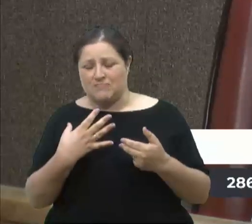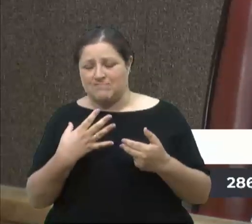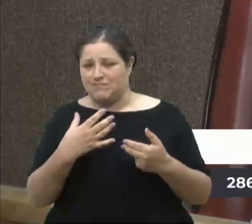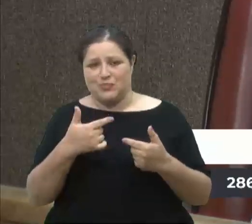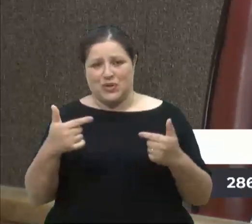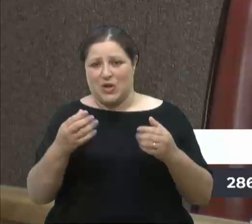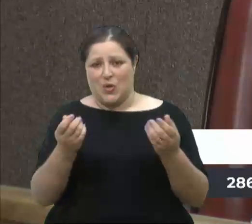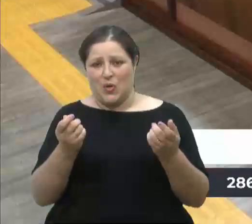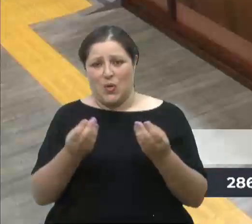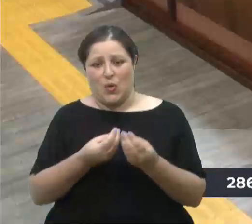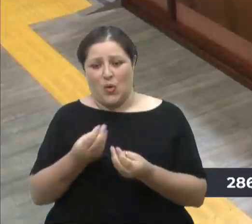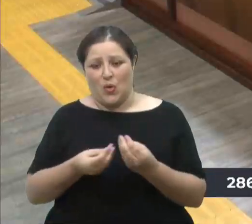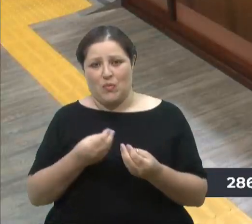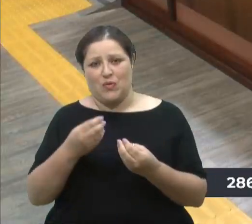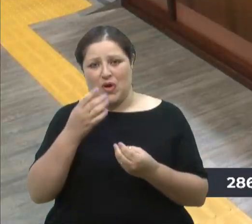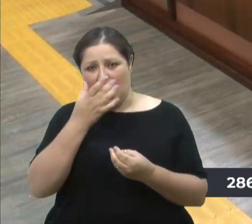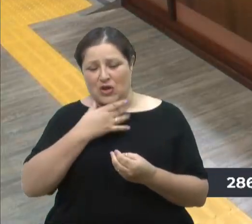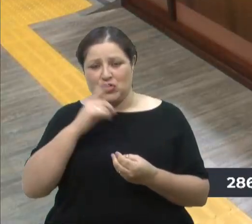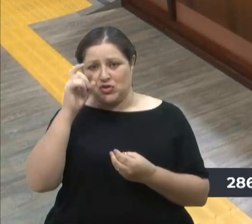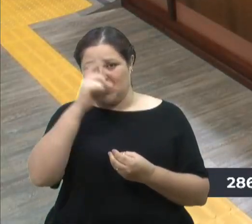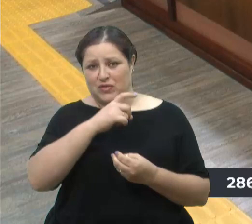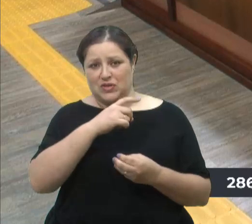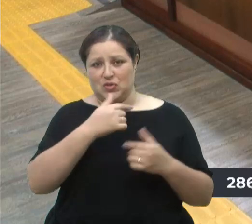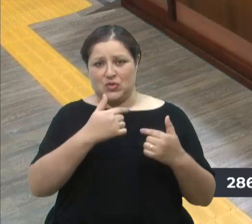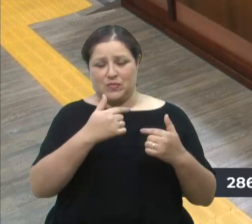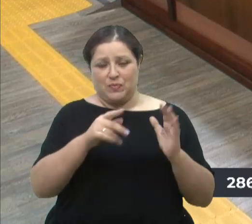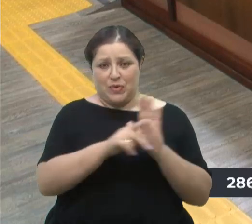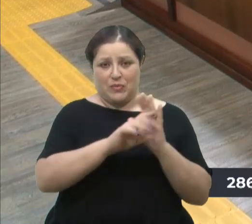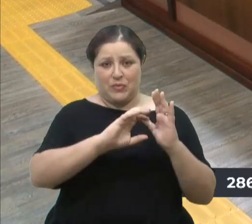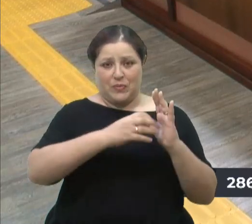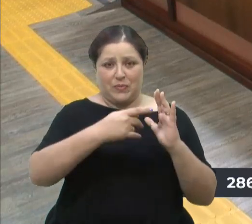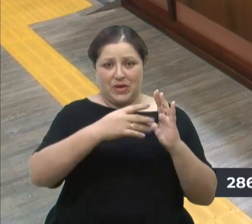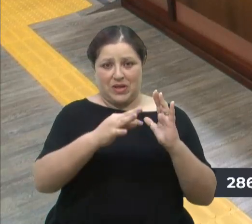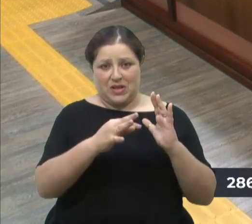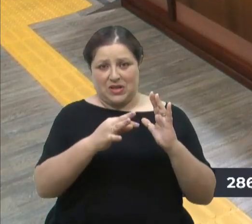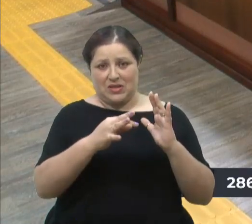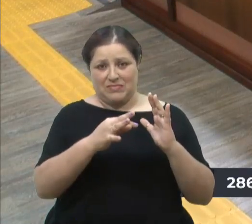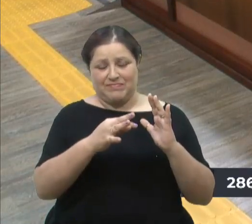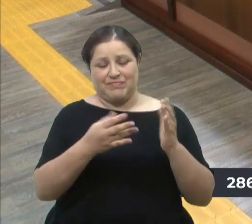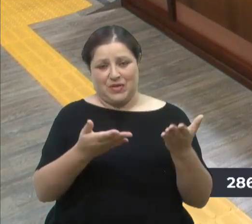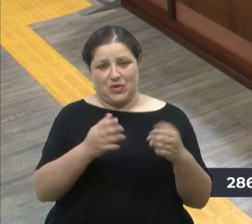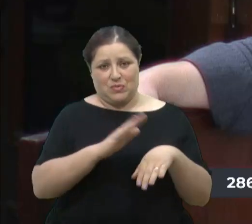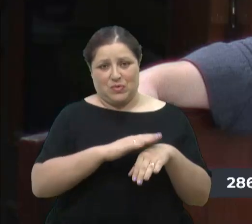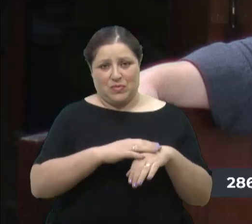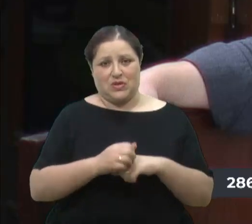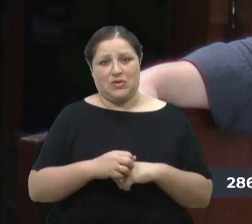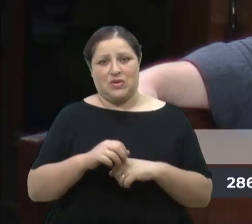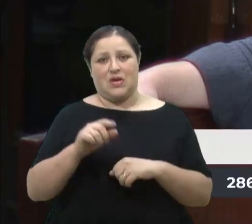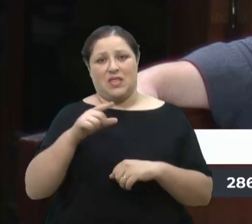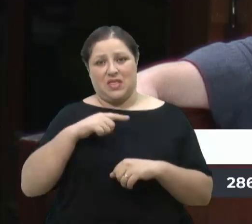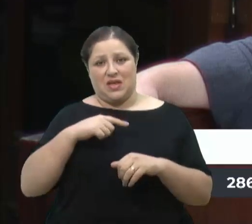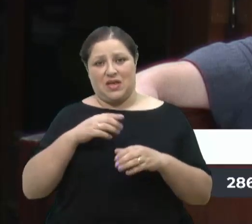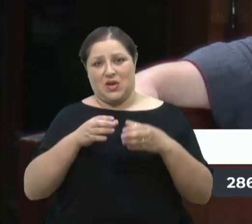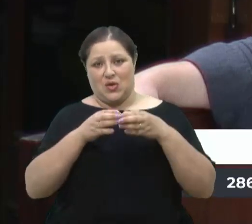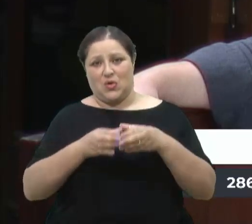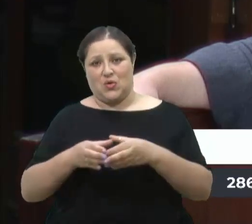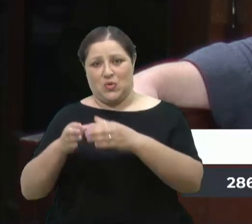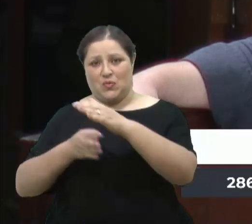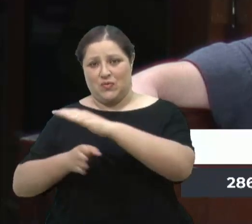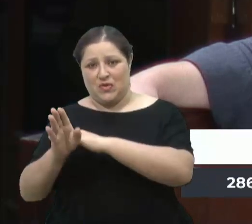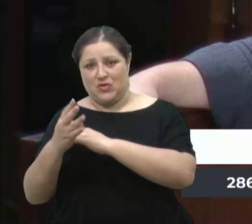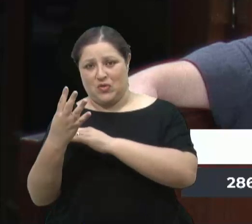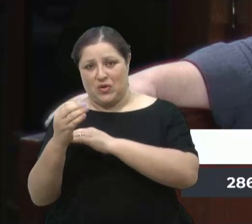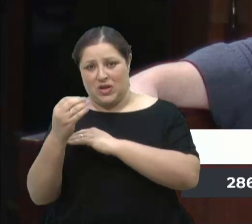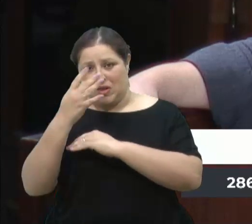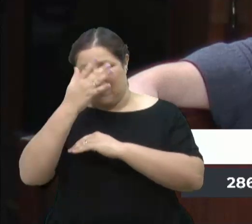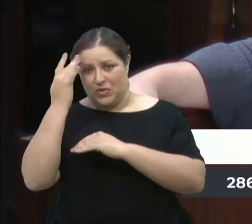momento tá complicado a única coisa que eles estão comemorando eles levaram 40 pessoas na comitiva para China só e as pessoas estão